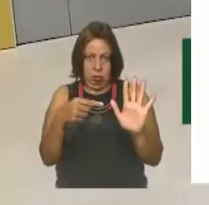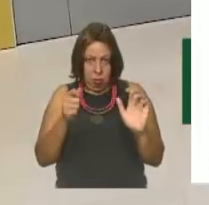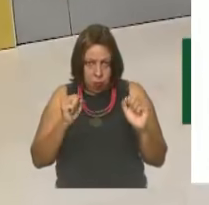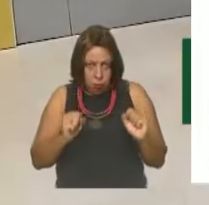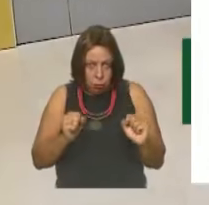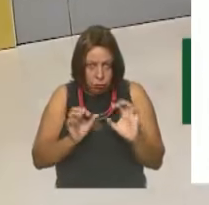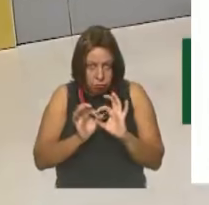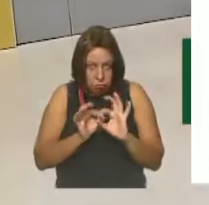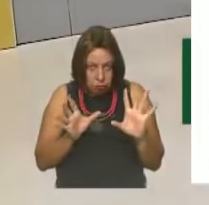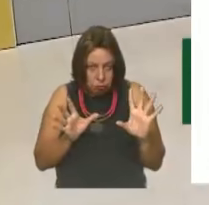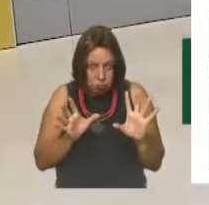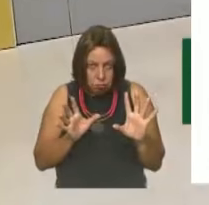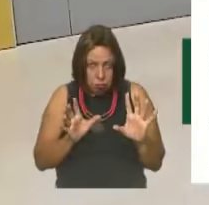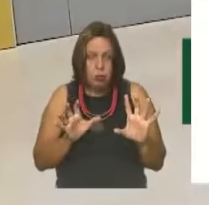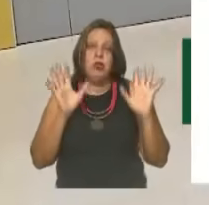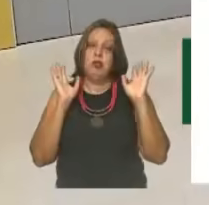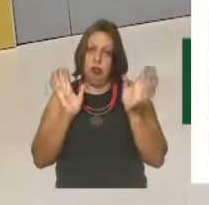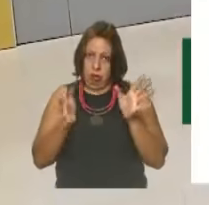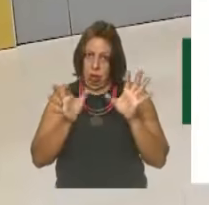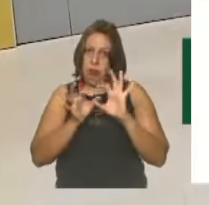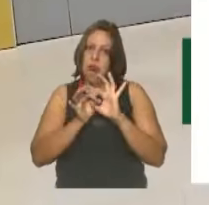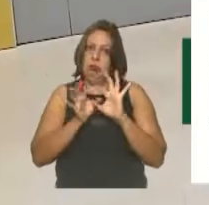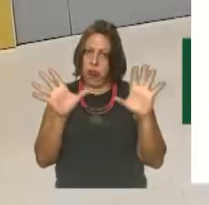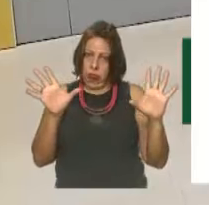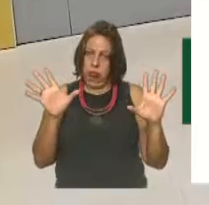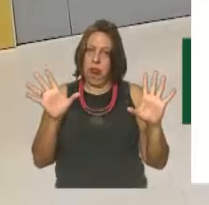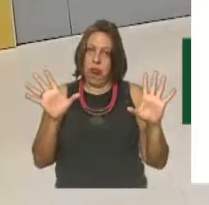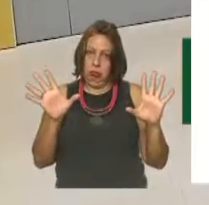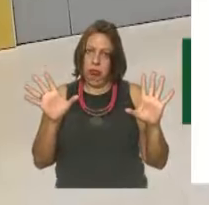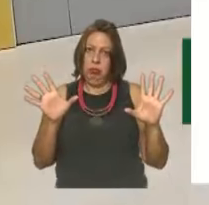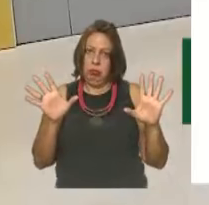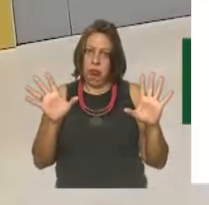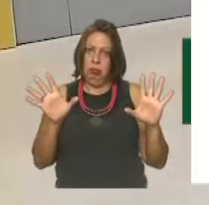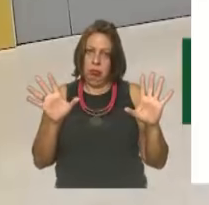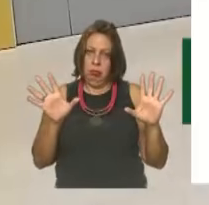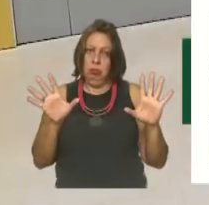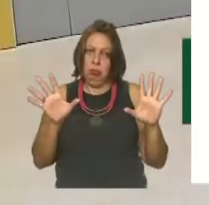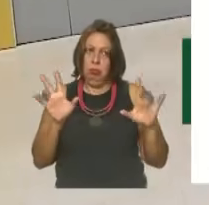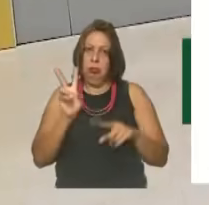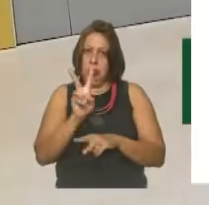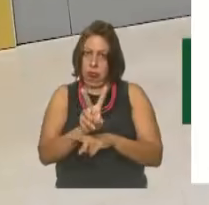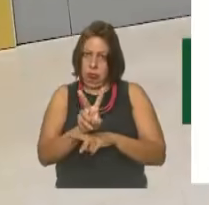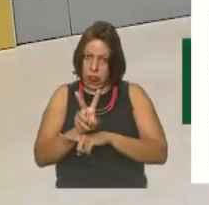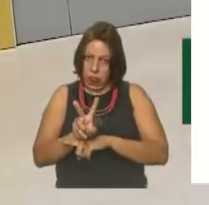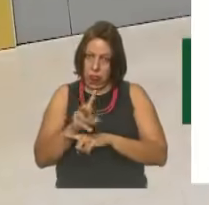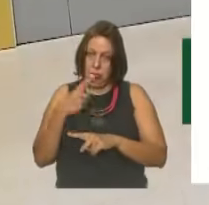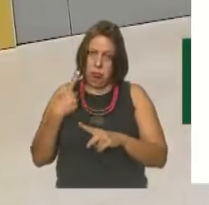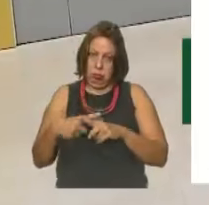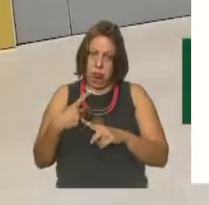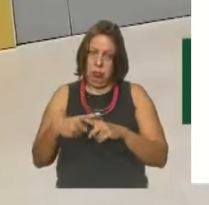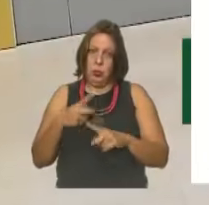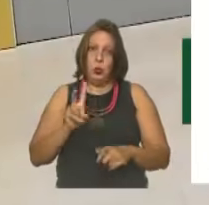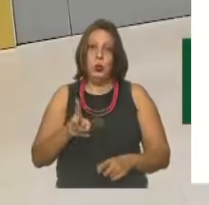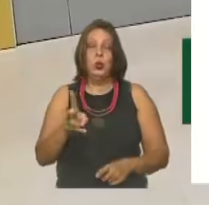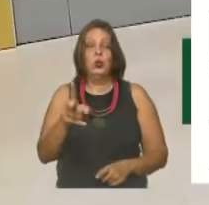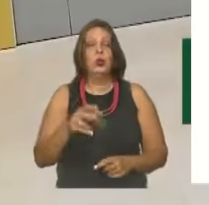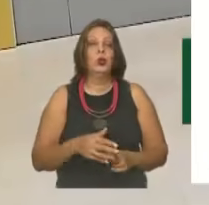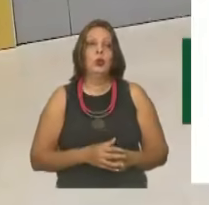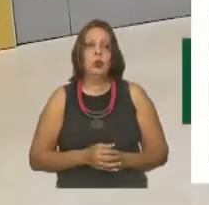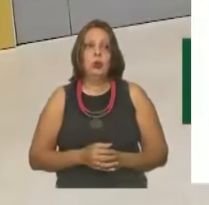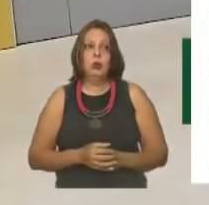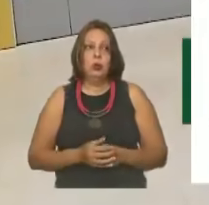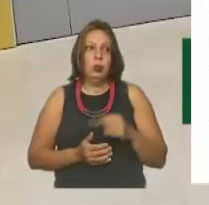continuar? Pronto. Após a autorização aí de nossa auditoria, a gente continua. E hoje,